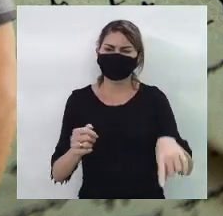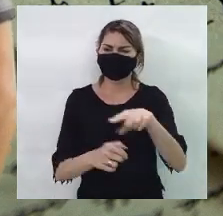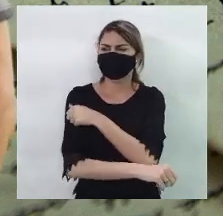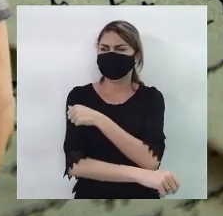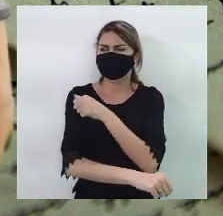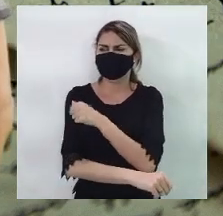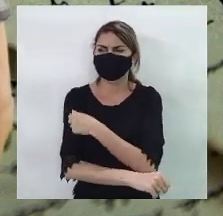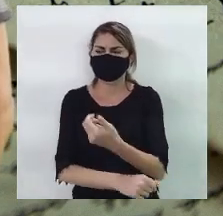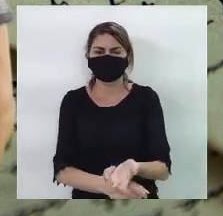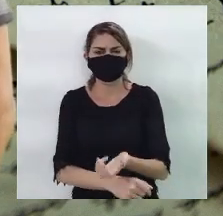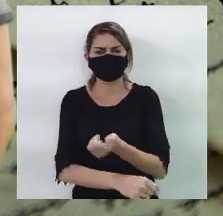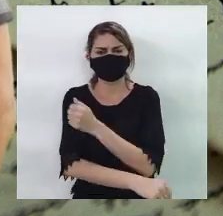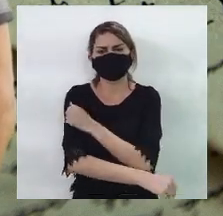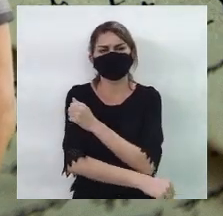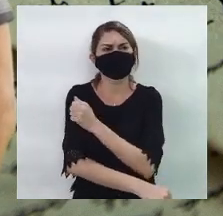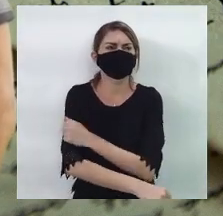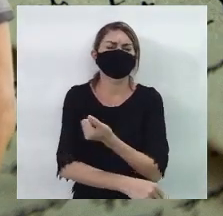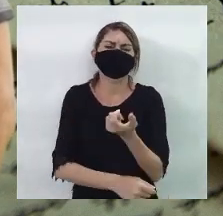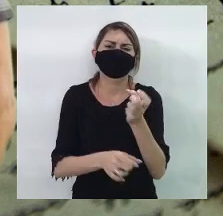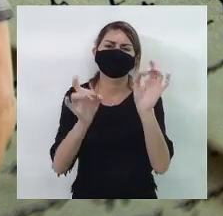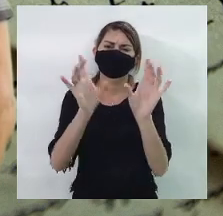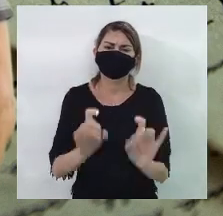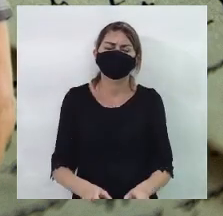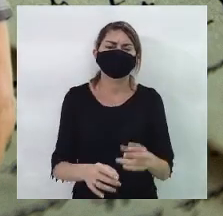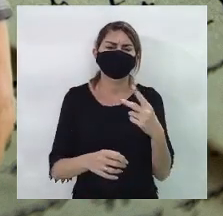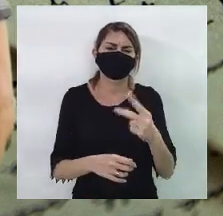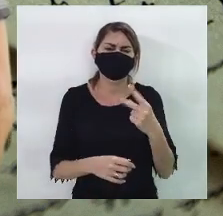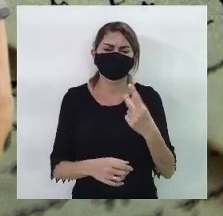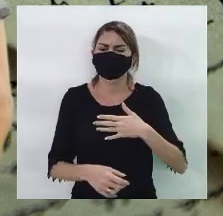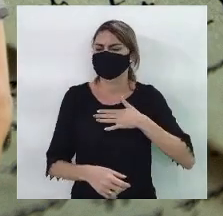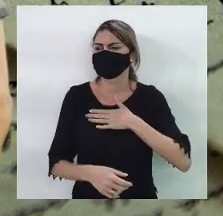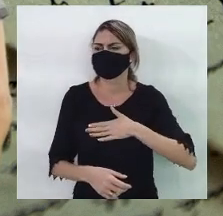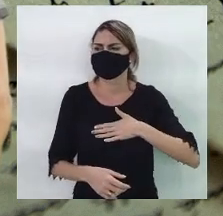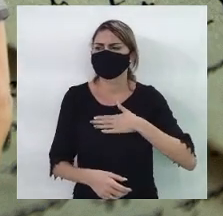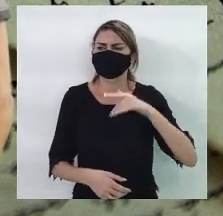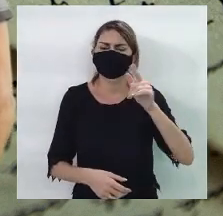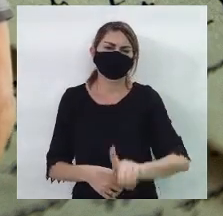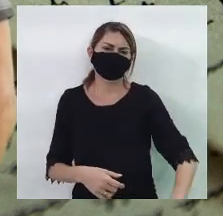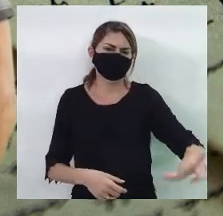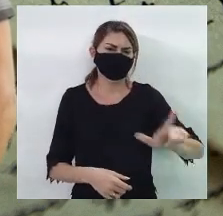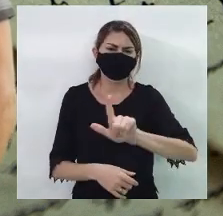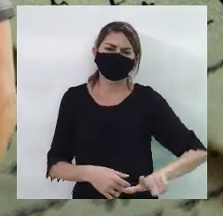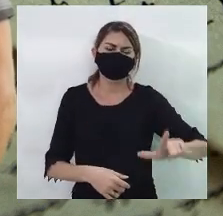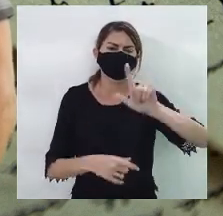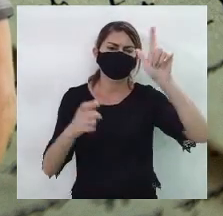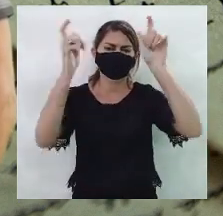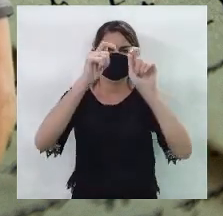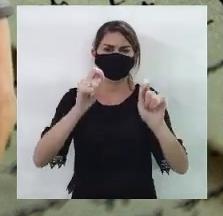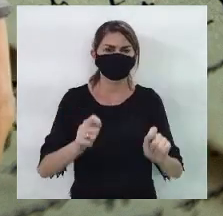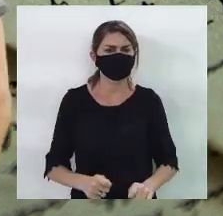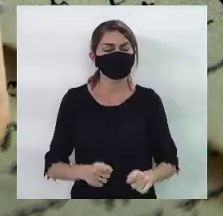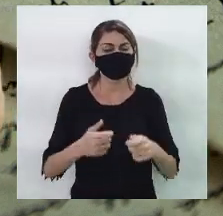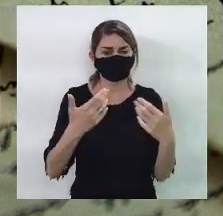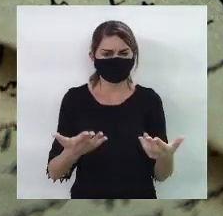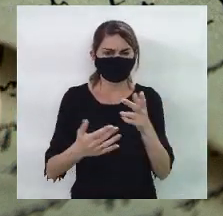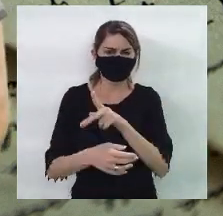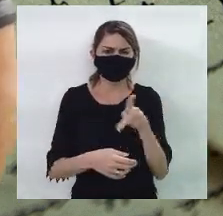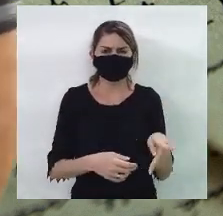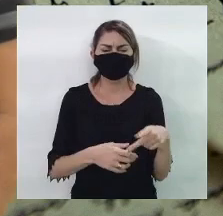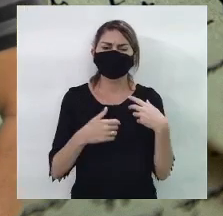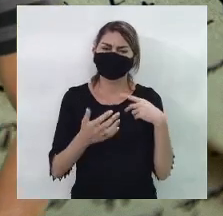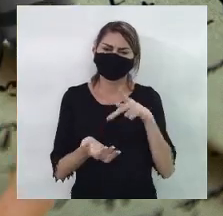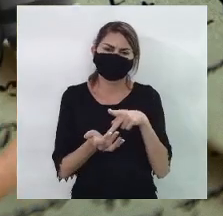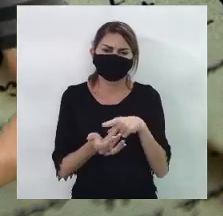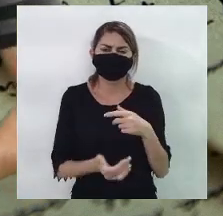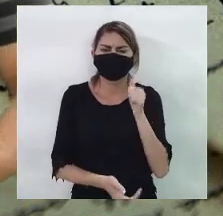estudantes, nossas alunas, em especial aquelas, né, que gostam de literatura, que gostam de arte. Não é isso, professor? É verdade.